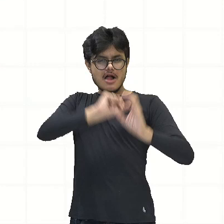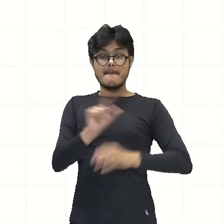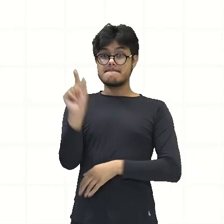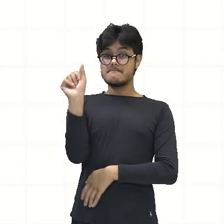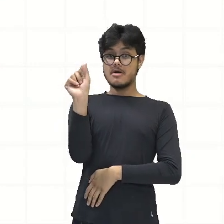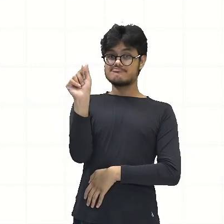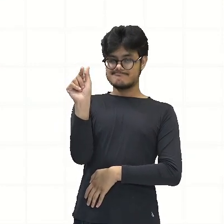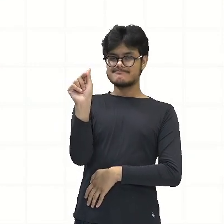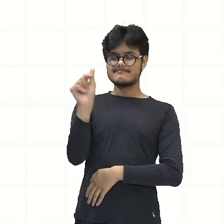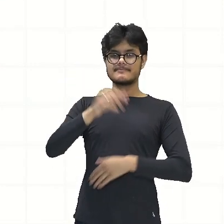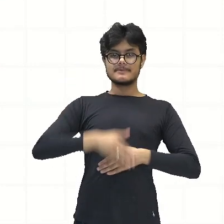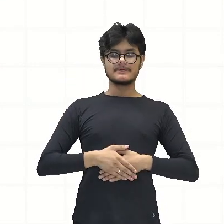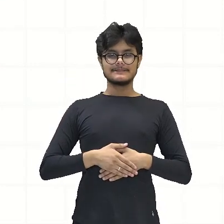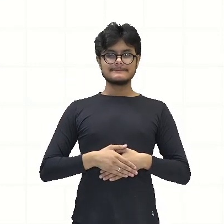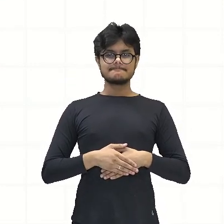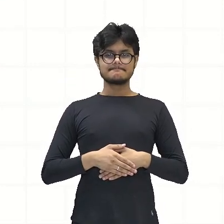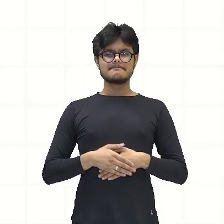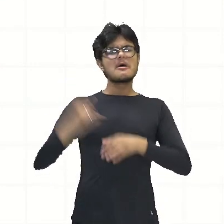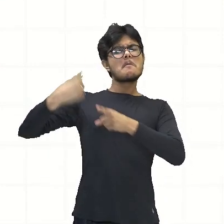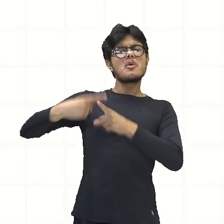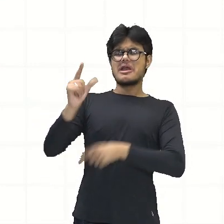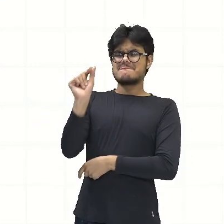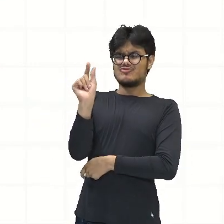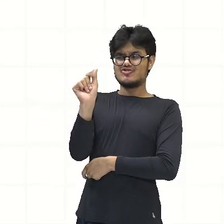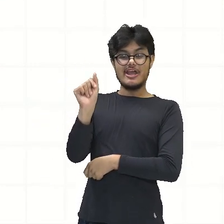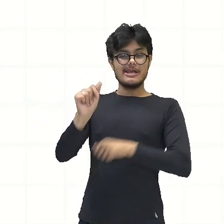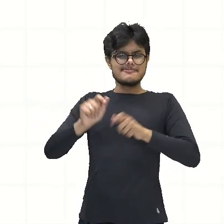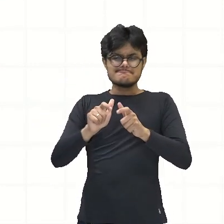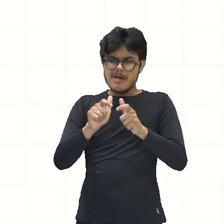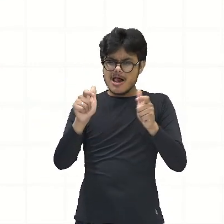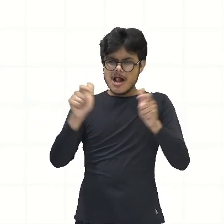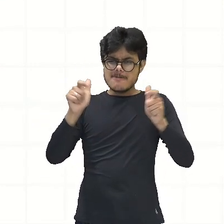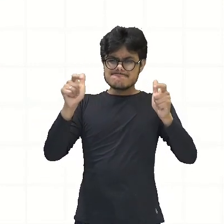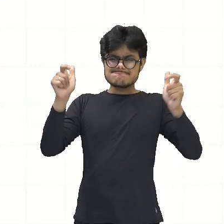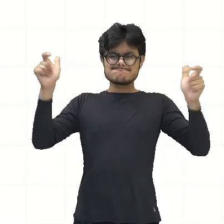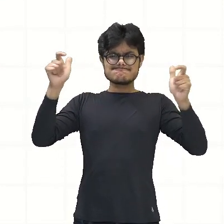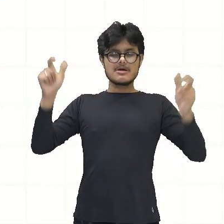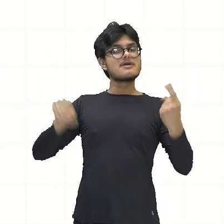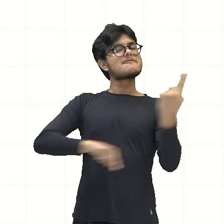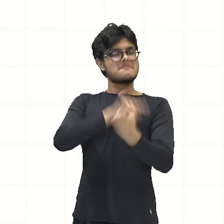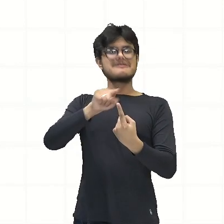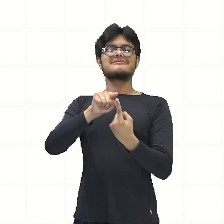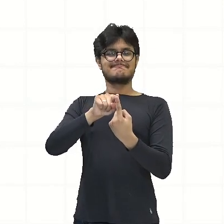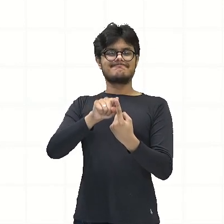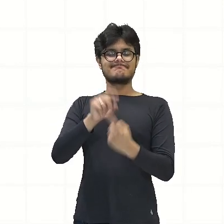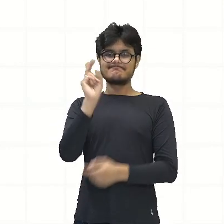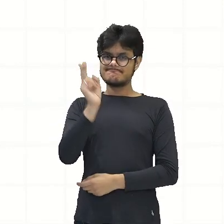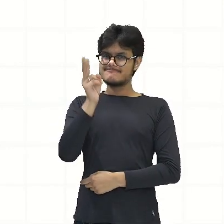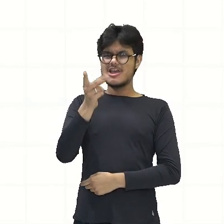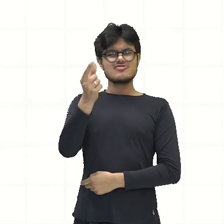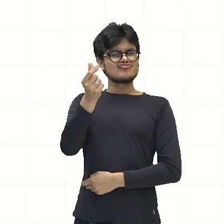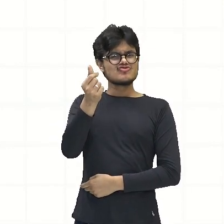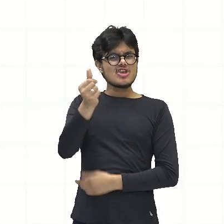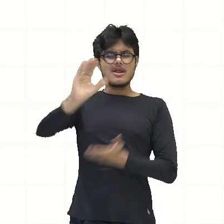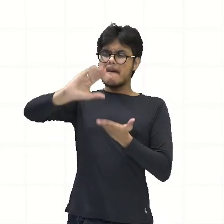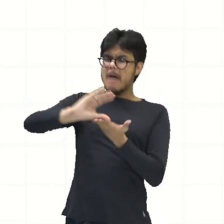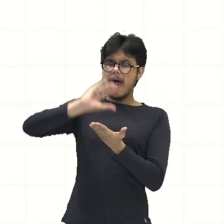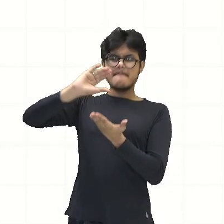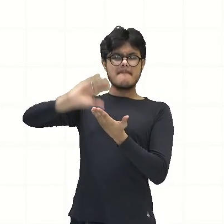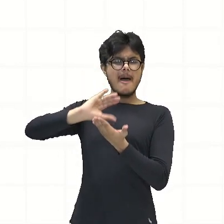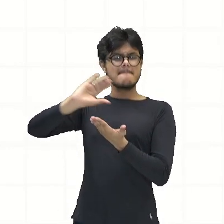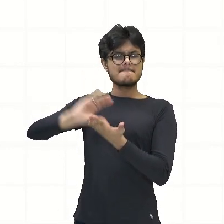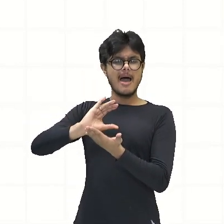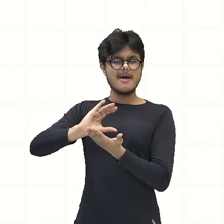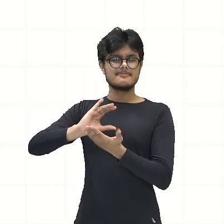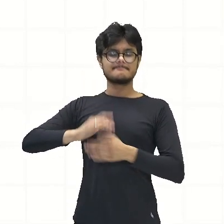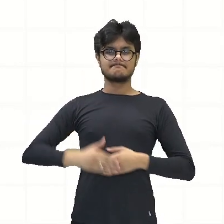para a reprodução do capital. Então, o objetivo do capitalismo é acumular capital. Em